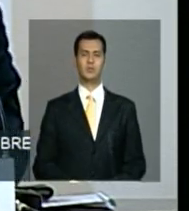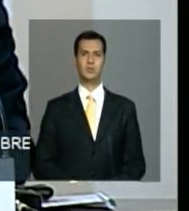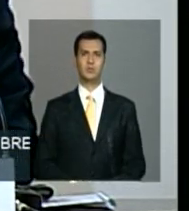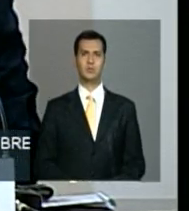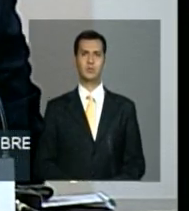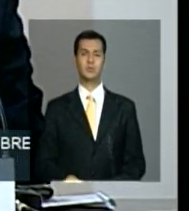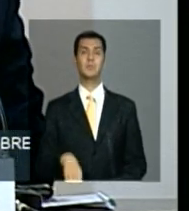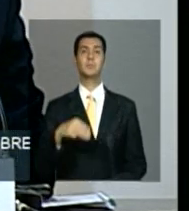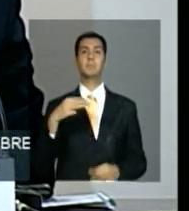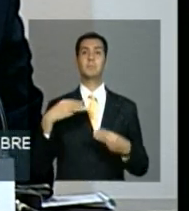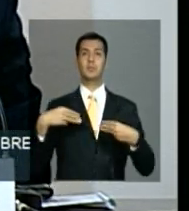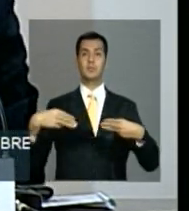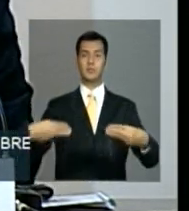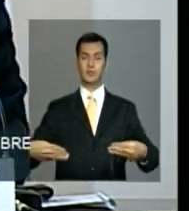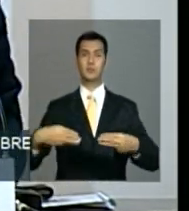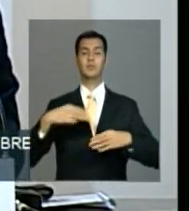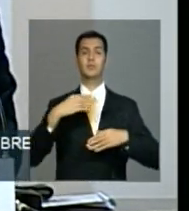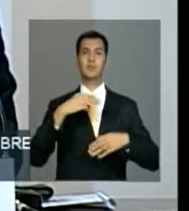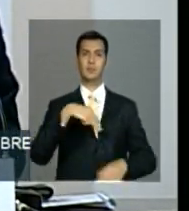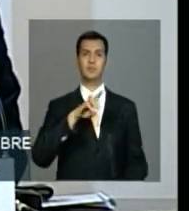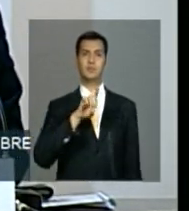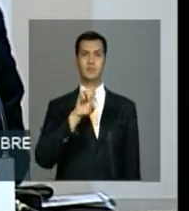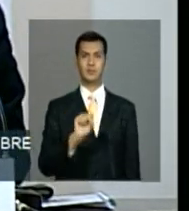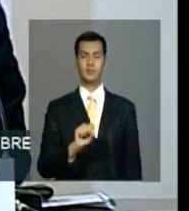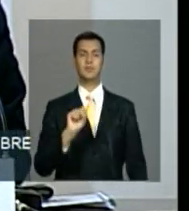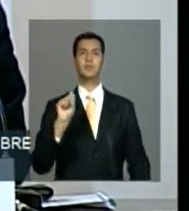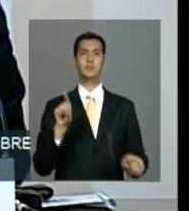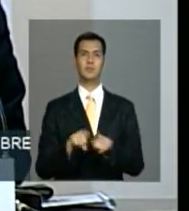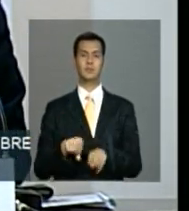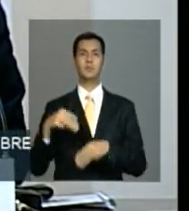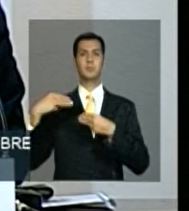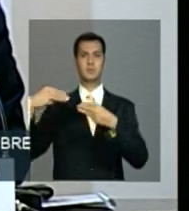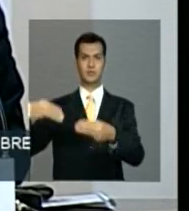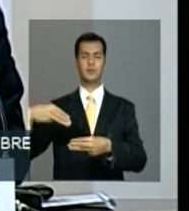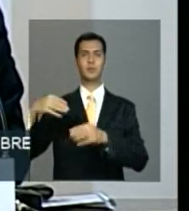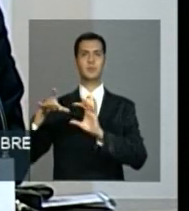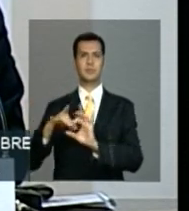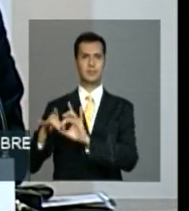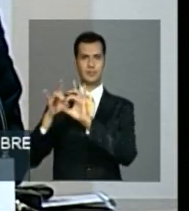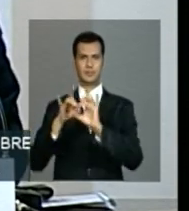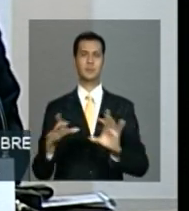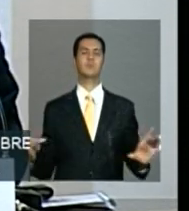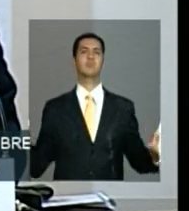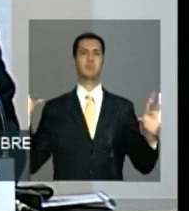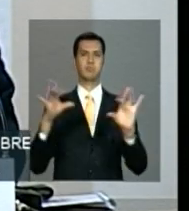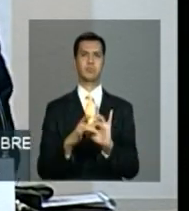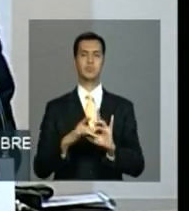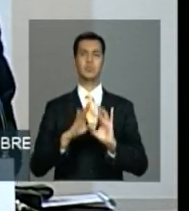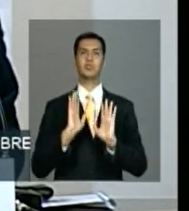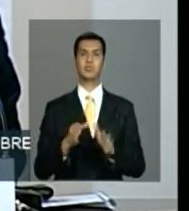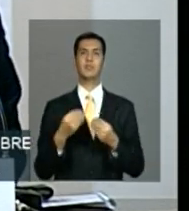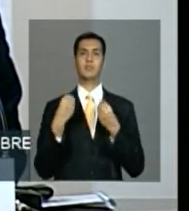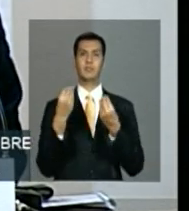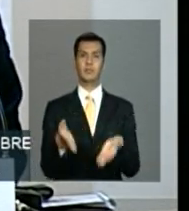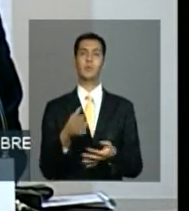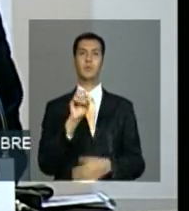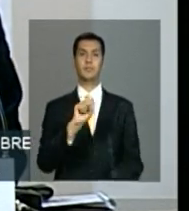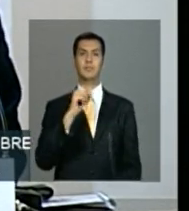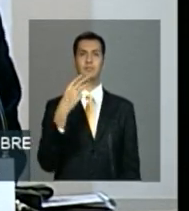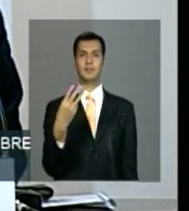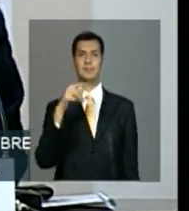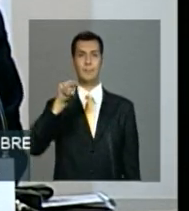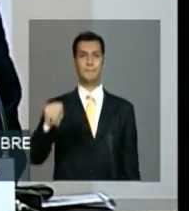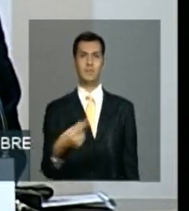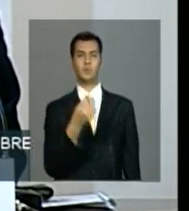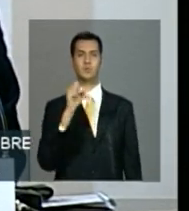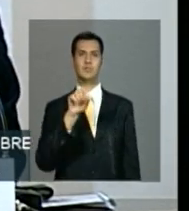e já entrando o esforço do Ministério da Integração ainda Inicial nós já entregamos 83.000